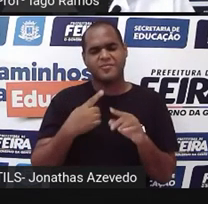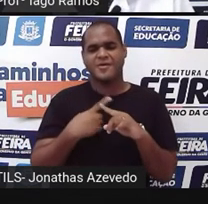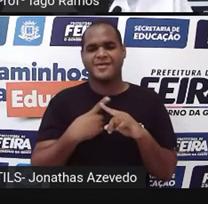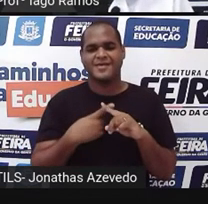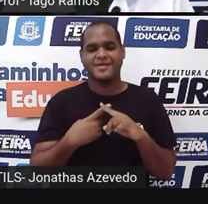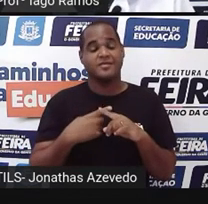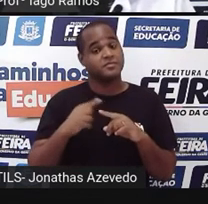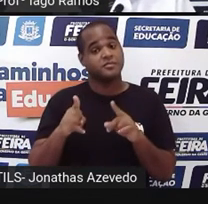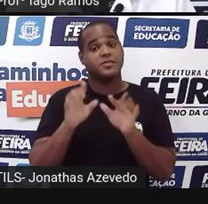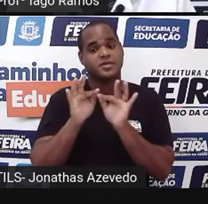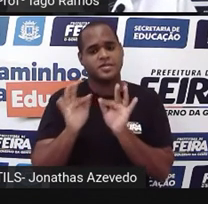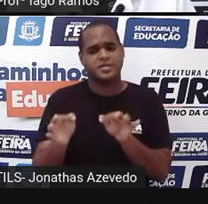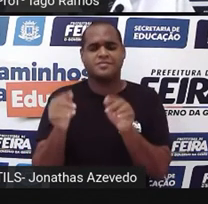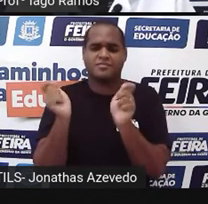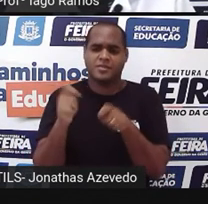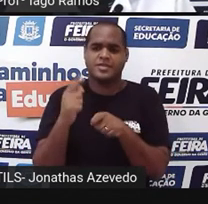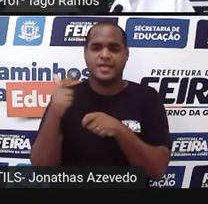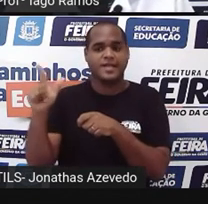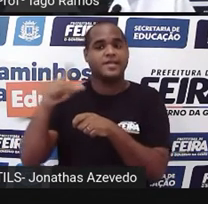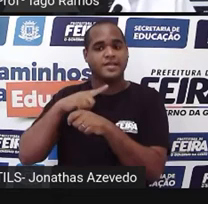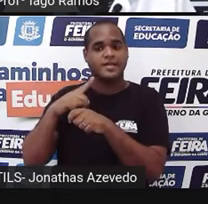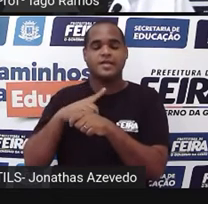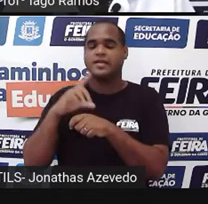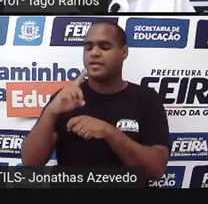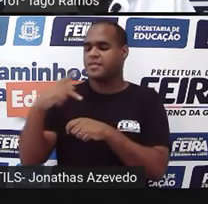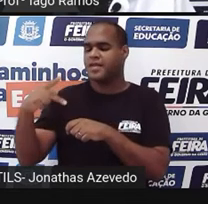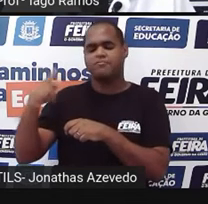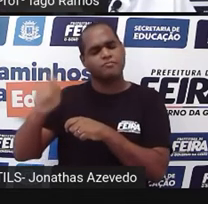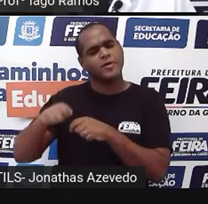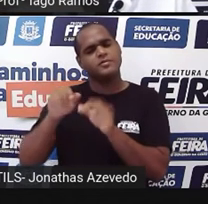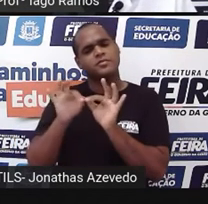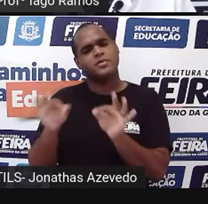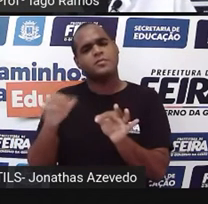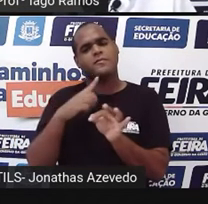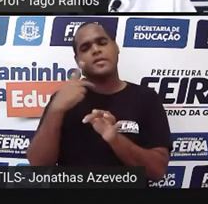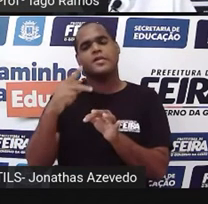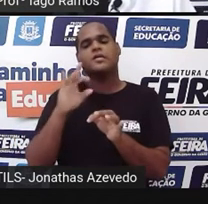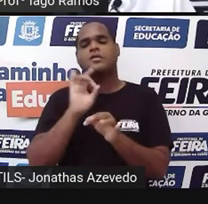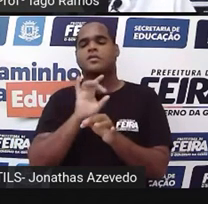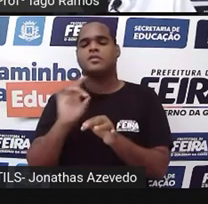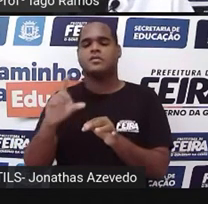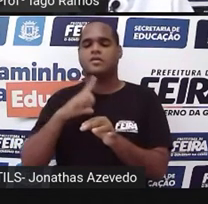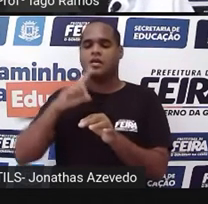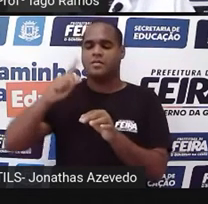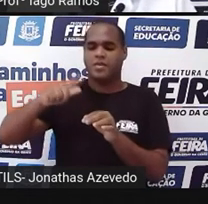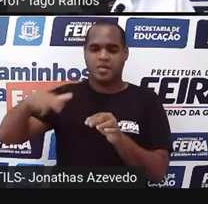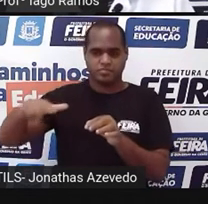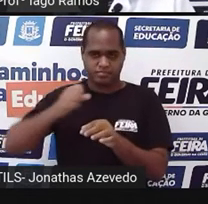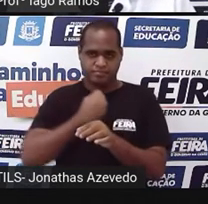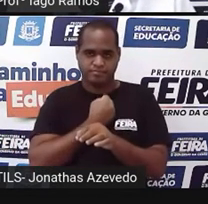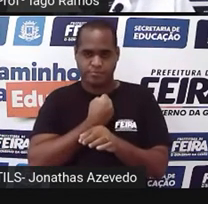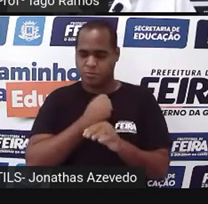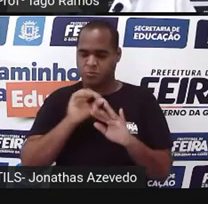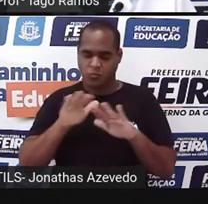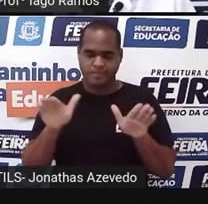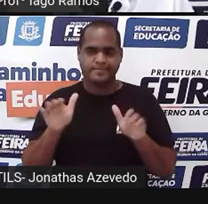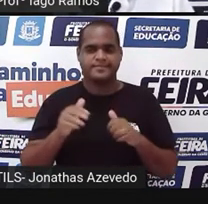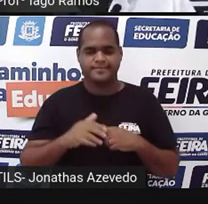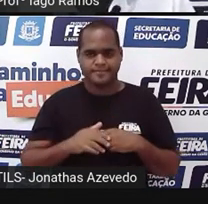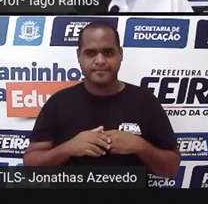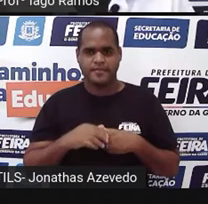a simples é quando depois da, Você só tem repetição de números